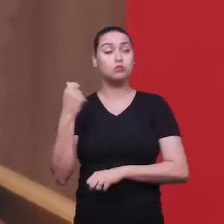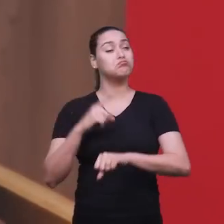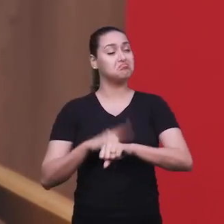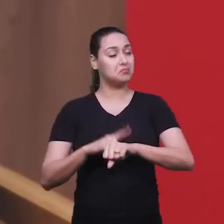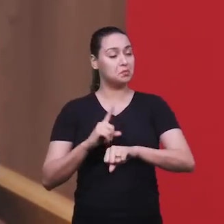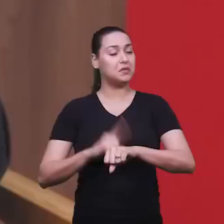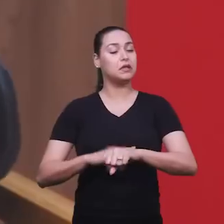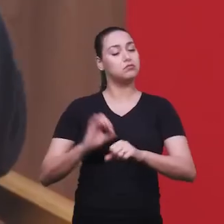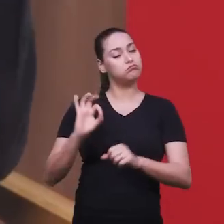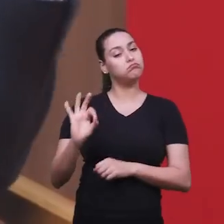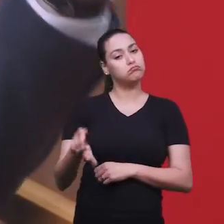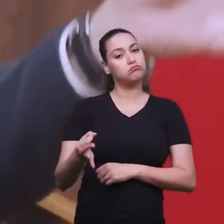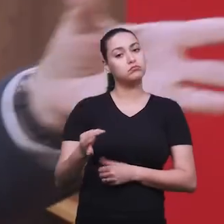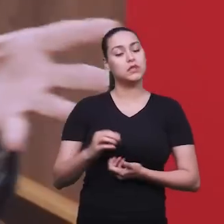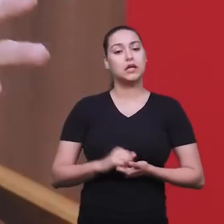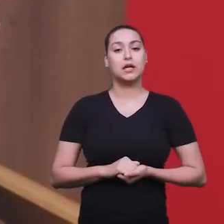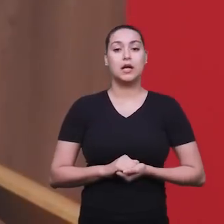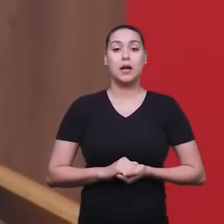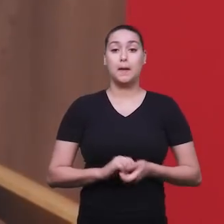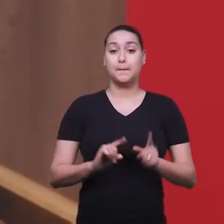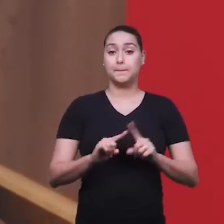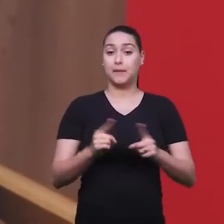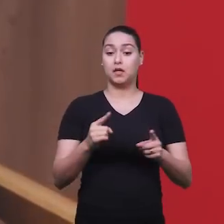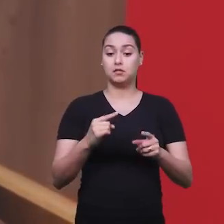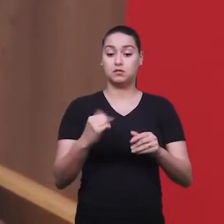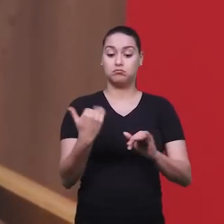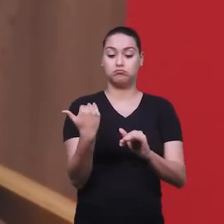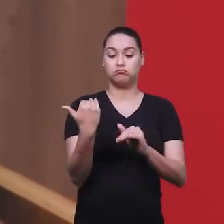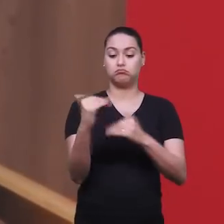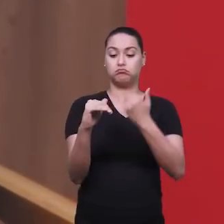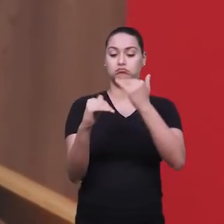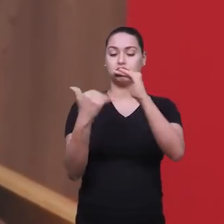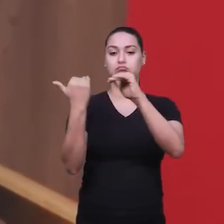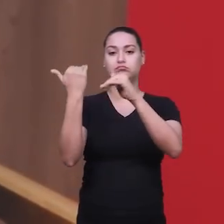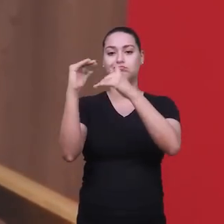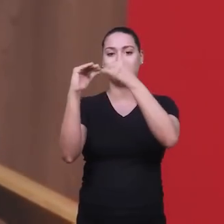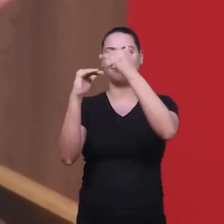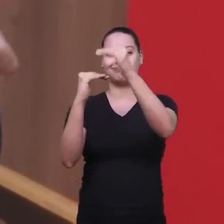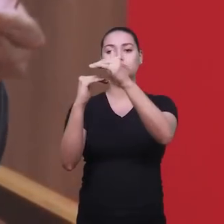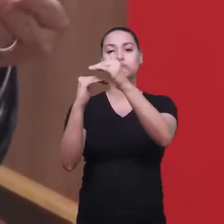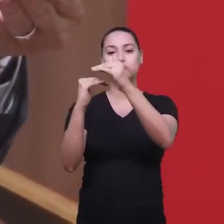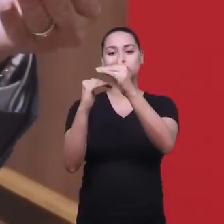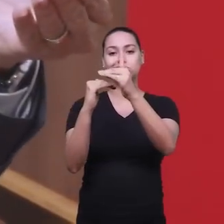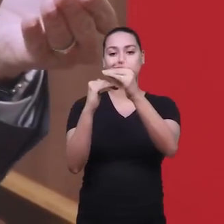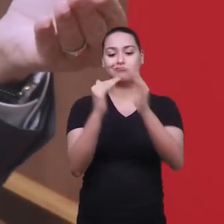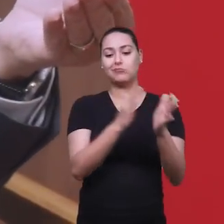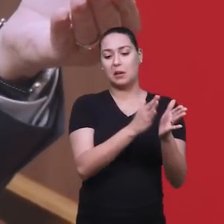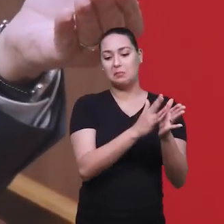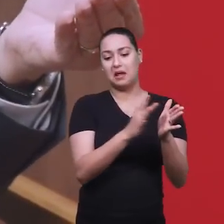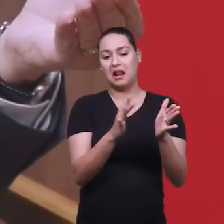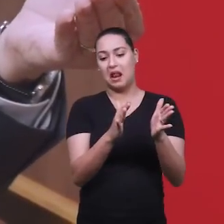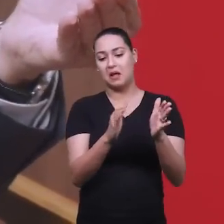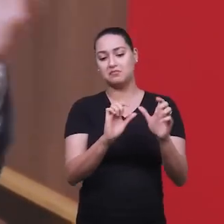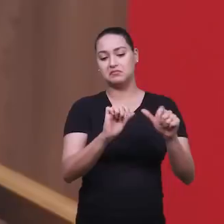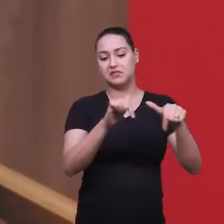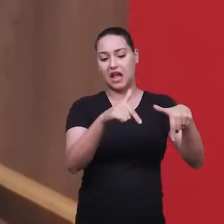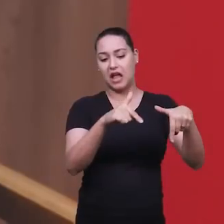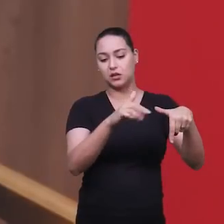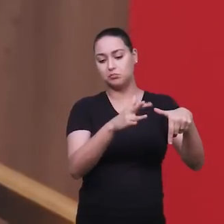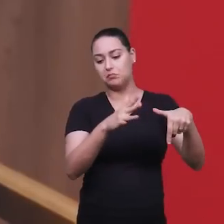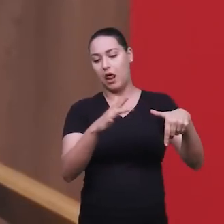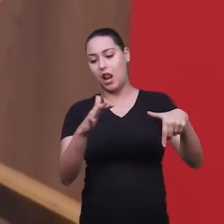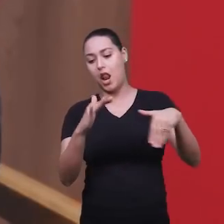uma hora, uma ocasião, um momento, mas ali por diante se inicia um processo